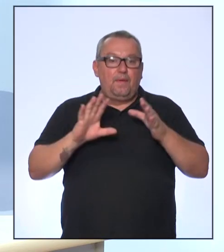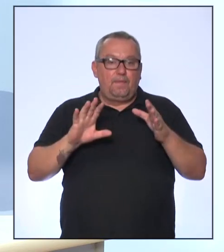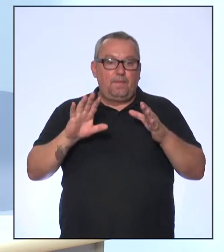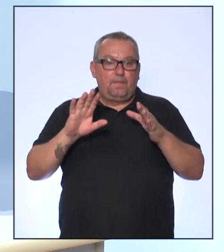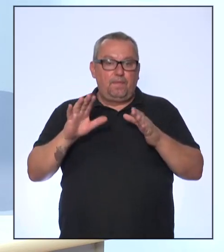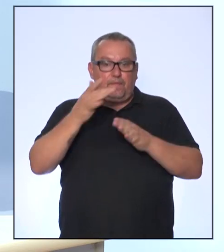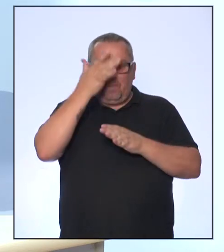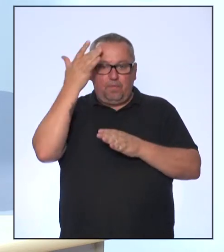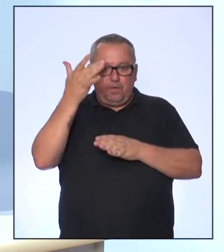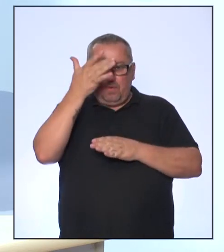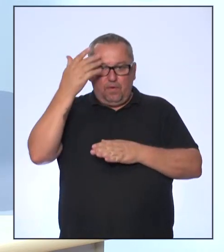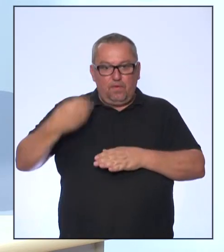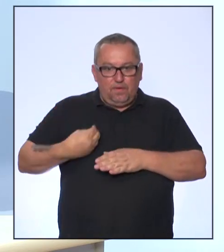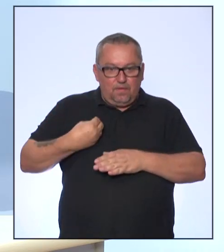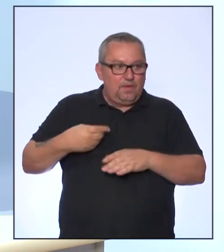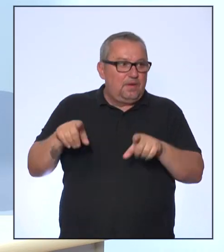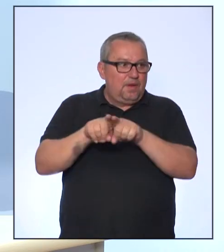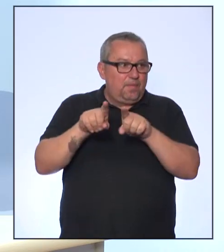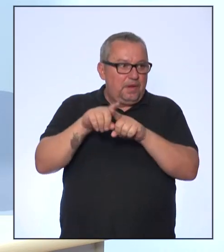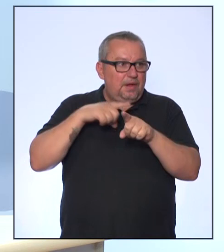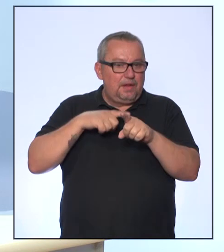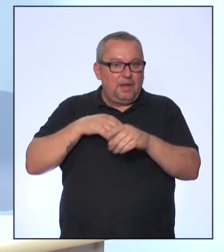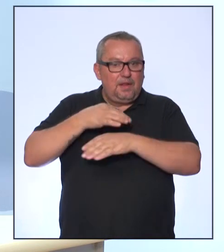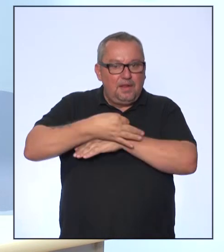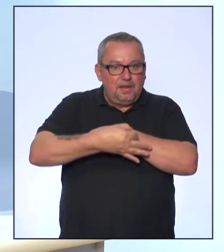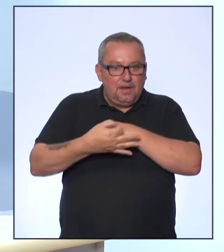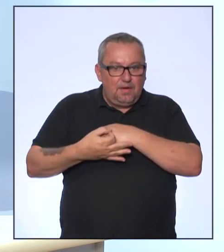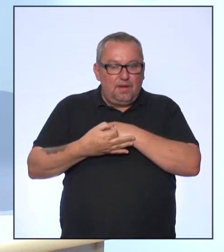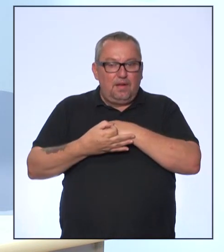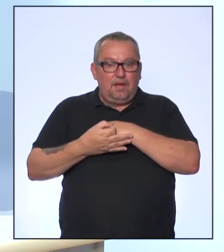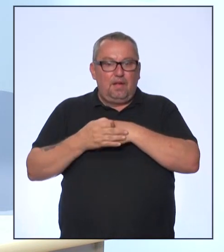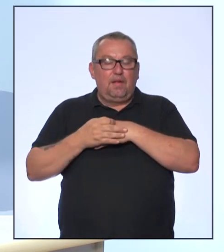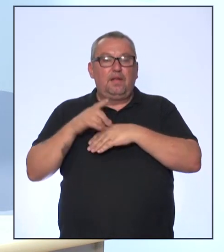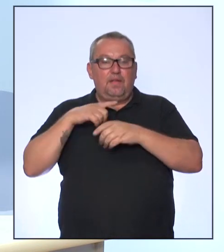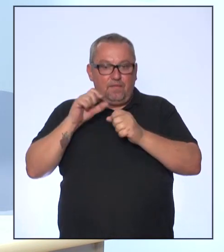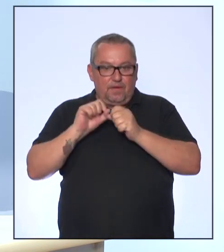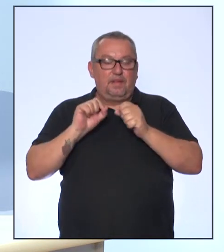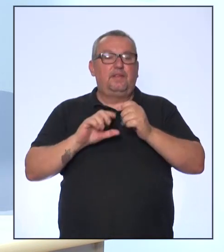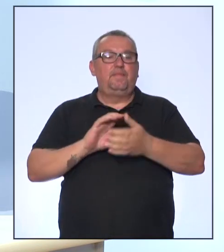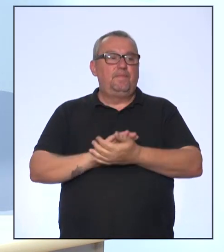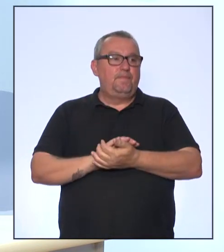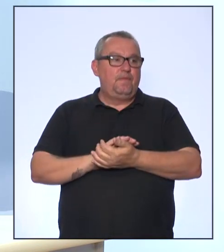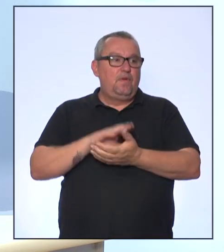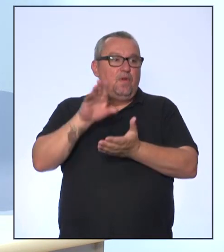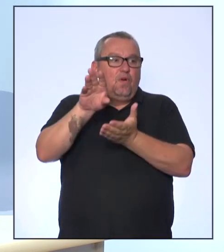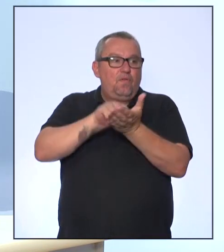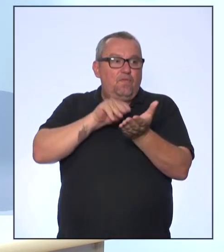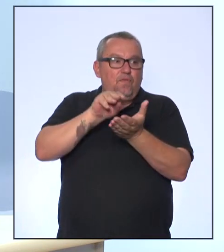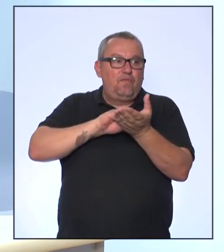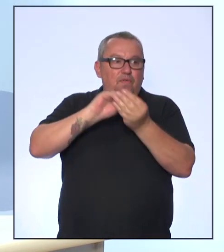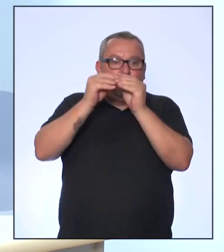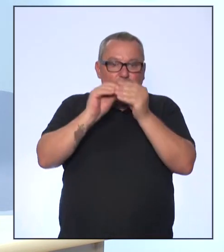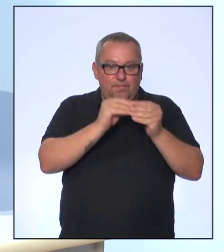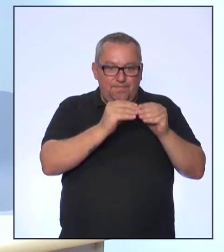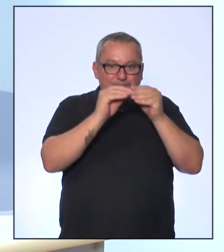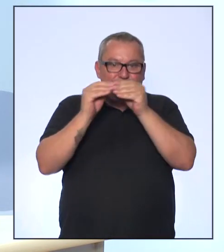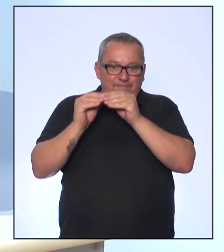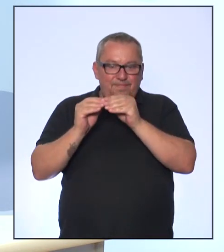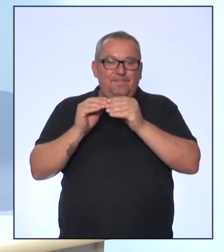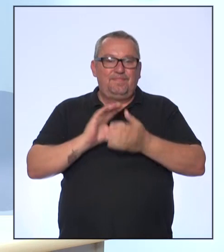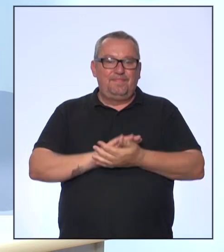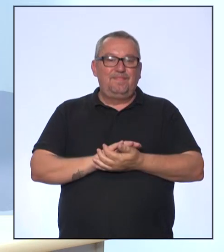aos seres vivos que têm essa célula vegetal que façam a fotossíntese. Por isso que a gente não tem cloroplasto, né? A gente não